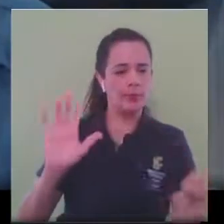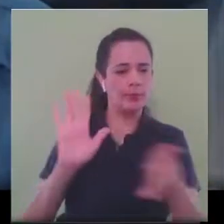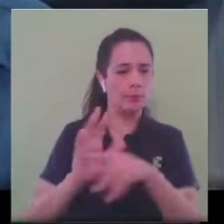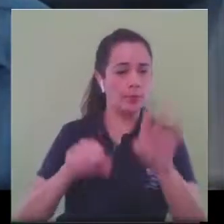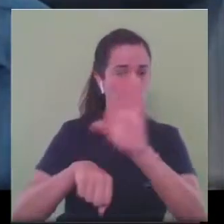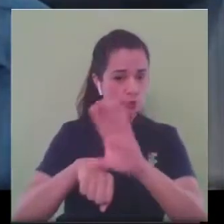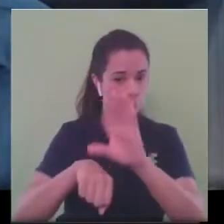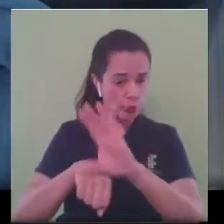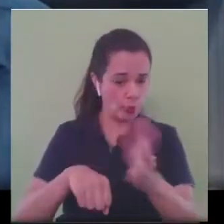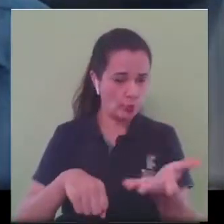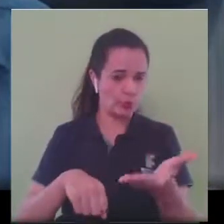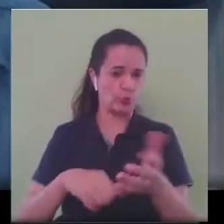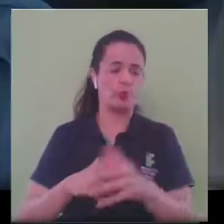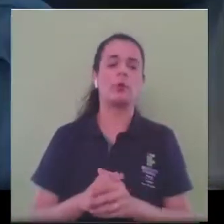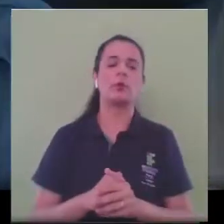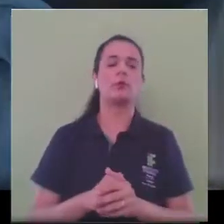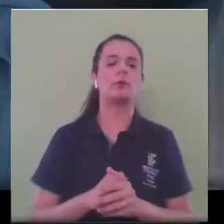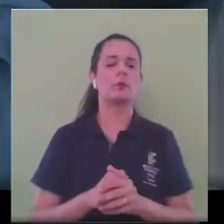para atingir